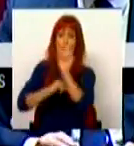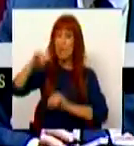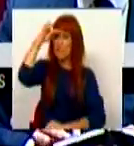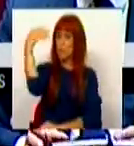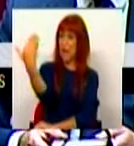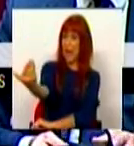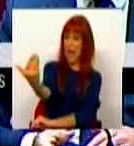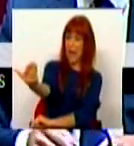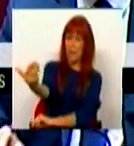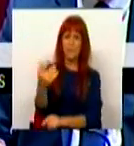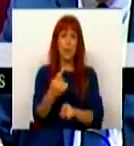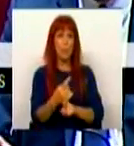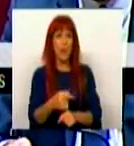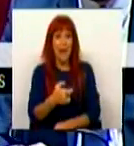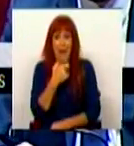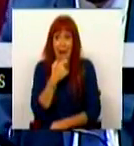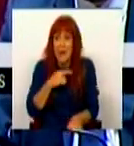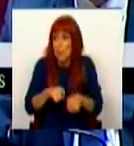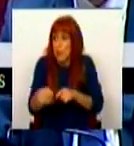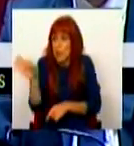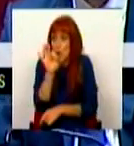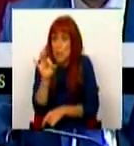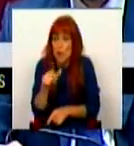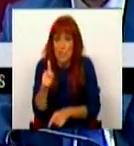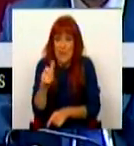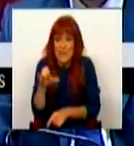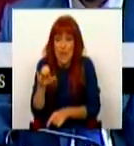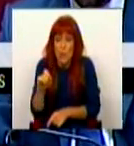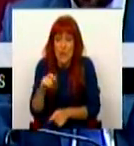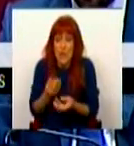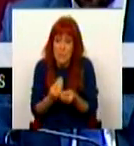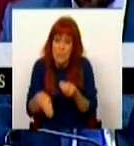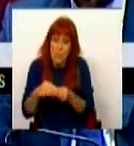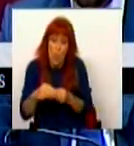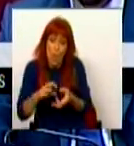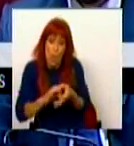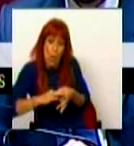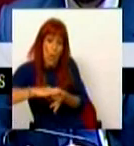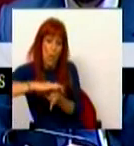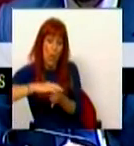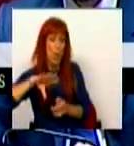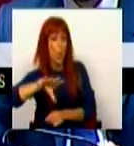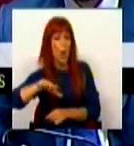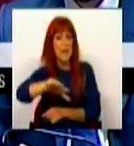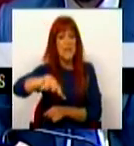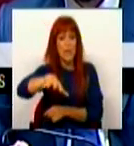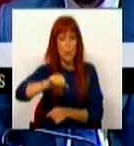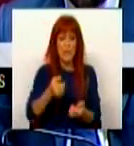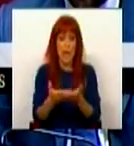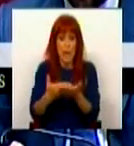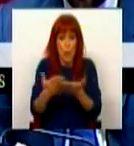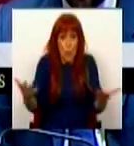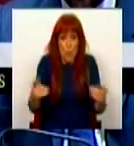dificuldades. Porque só há políticas monetárias do BCE acomodatícias quando a situação da